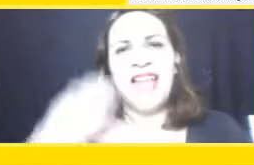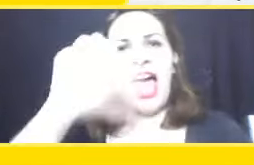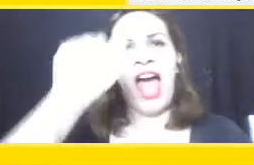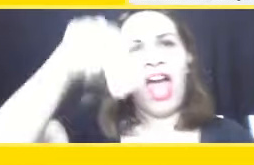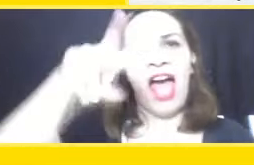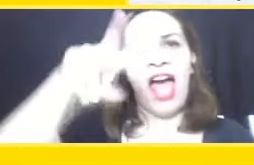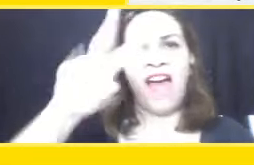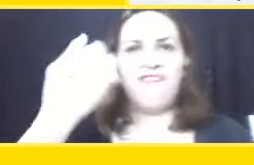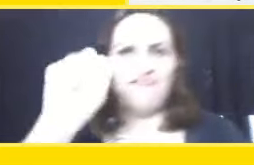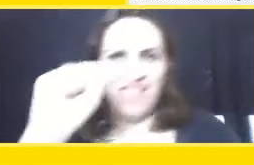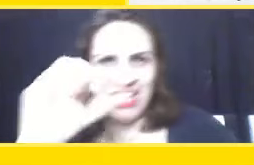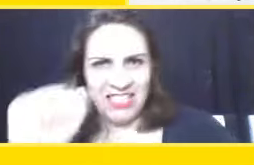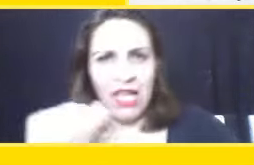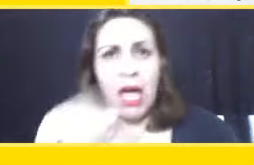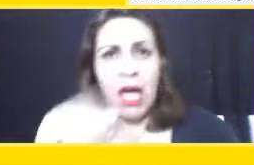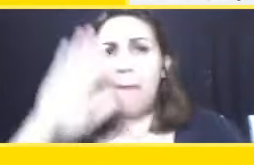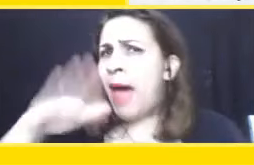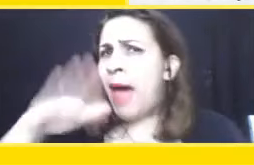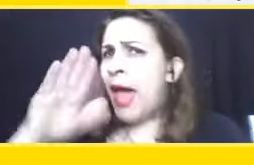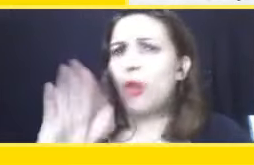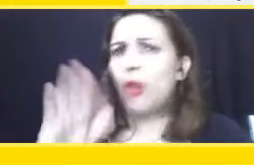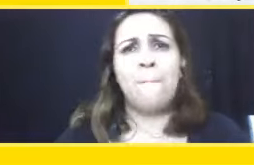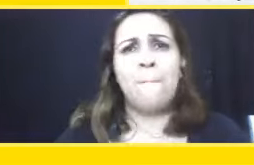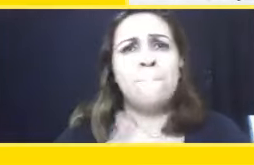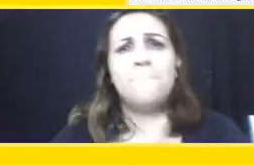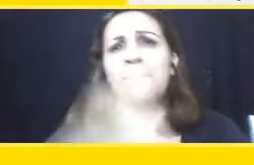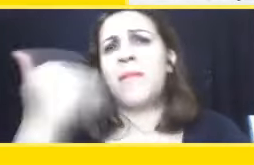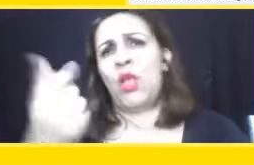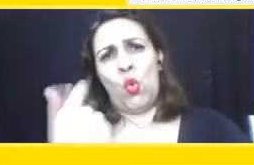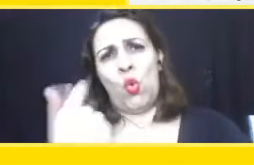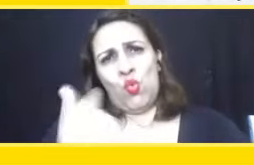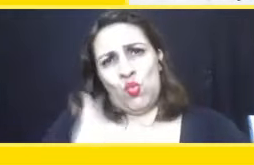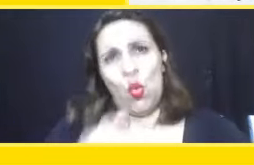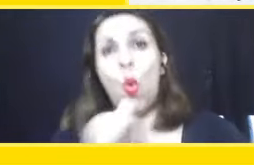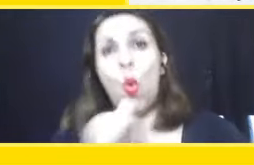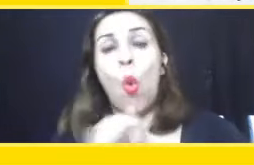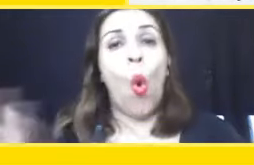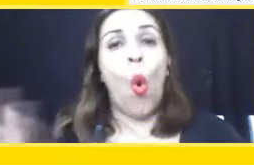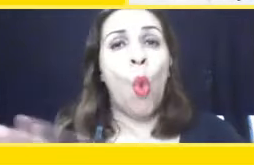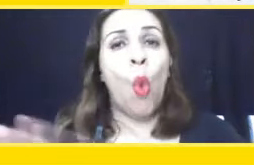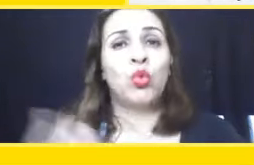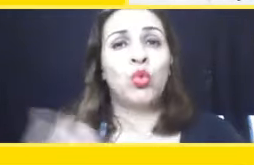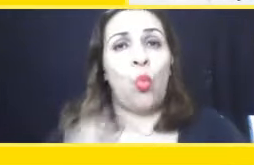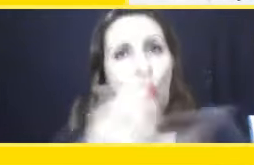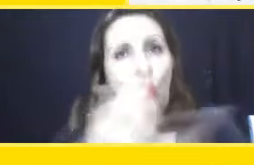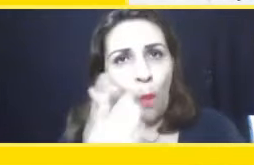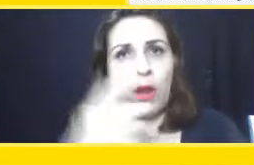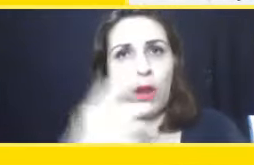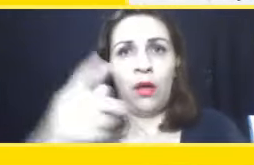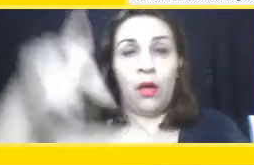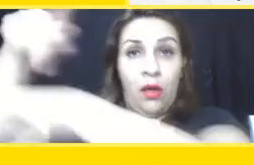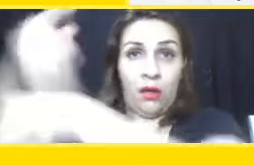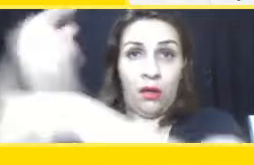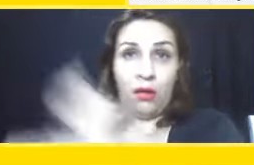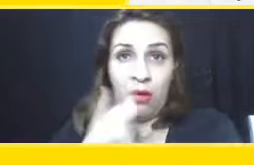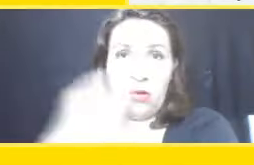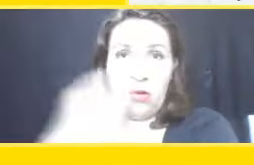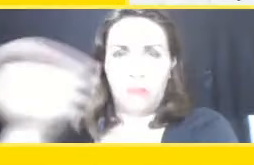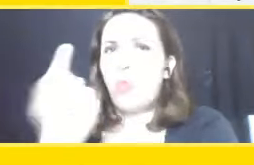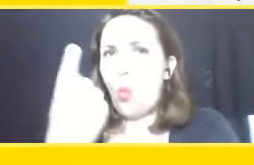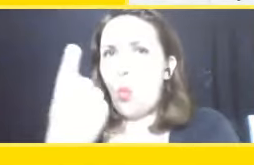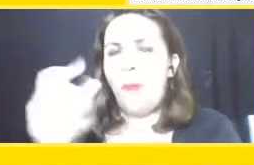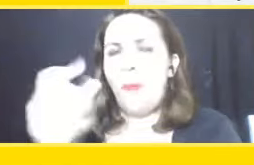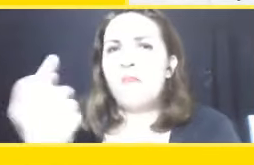vai baratear em quase. Hoje, por exemplo, você faz a importação de um medicamento, de uma ampola, né, que é